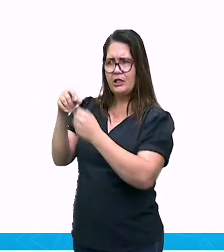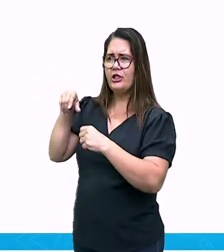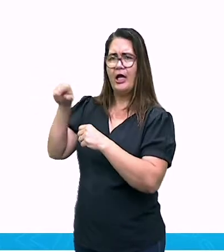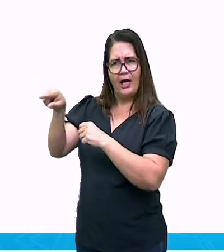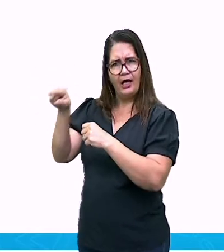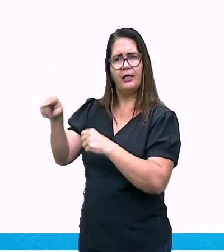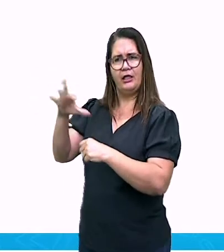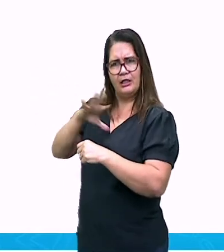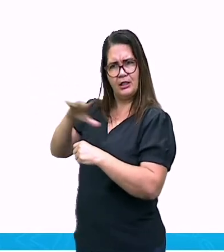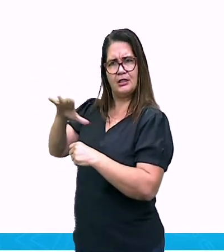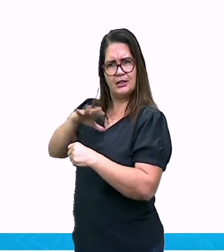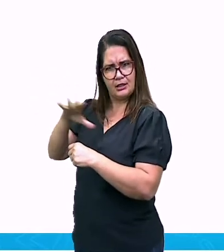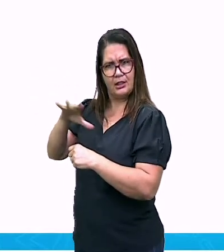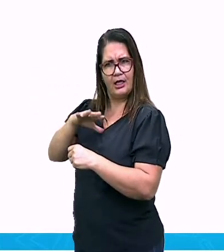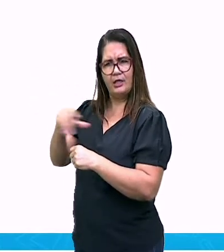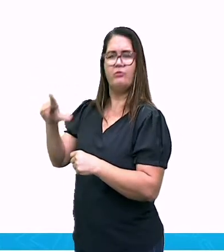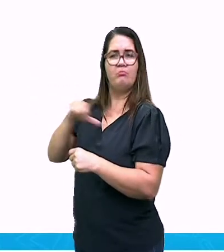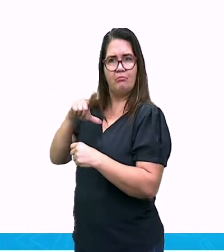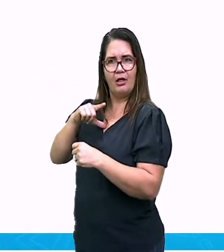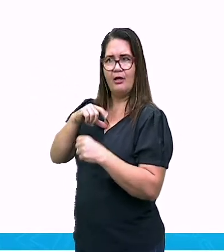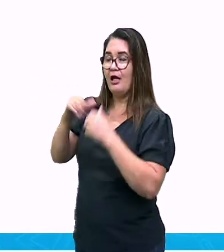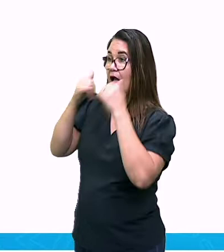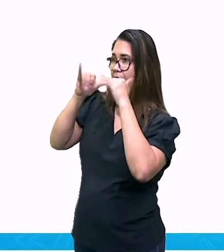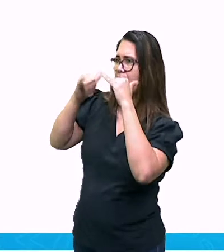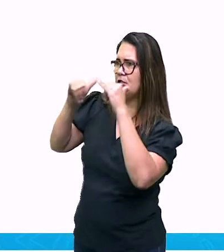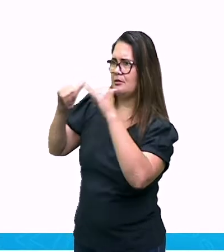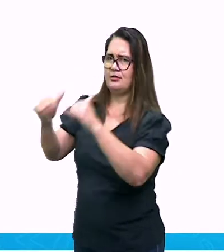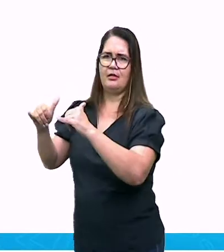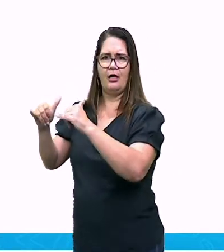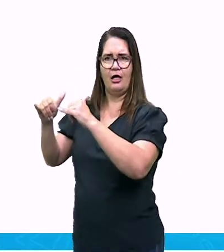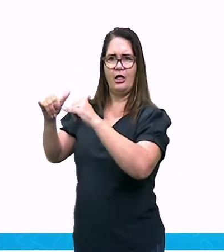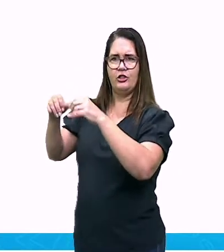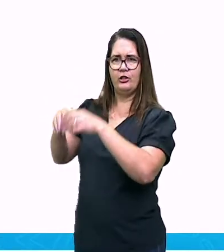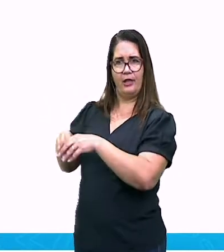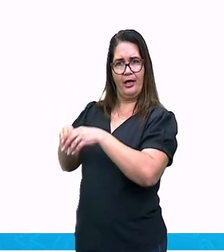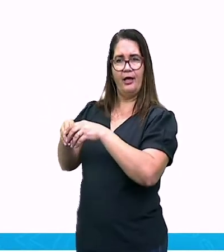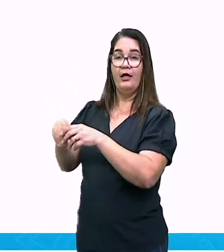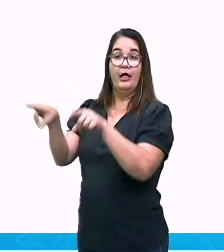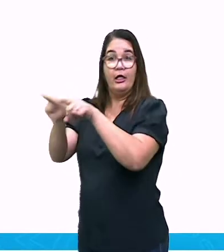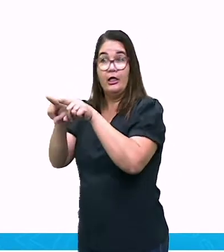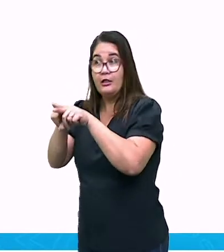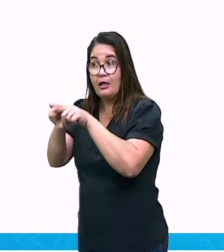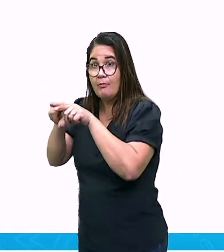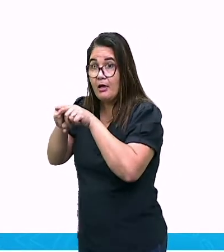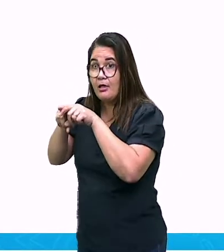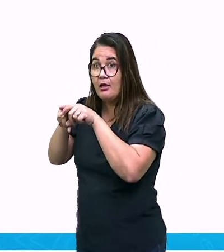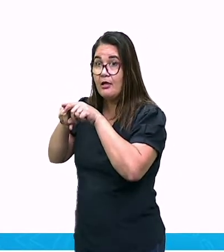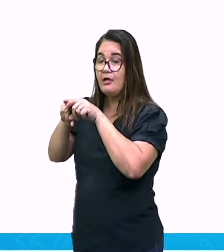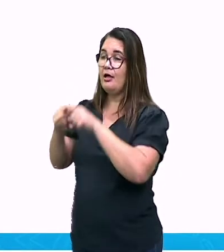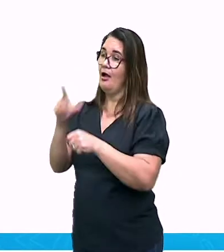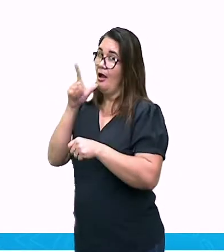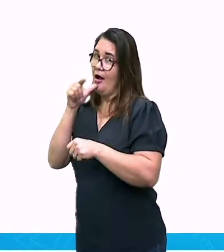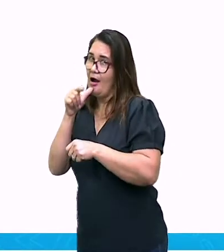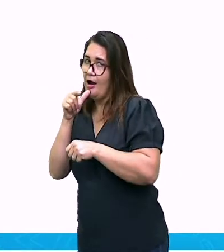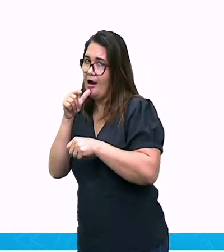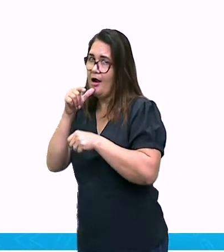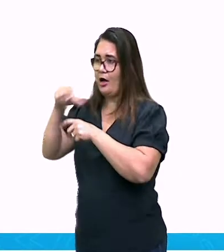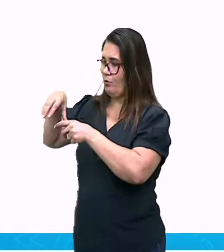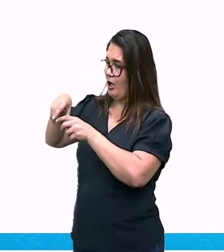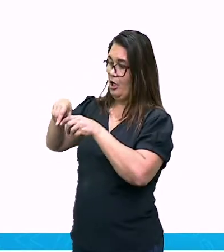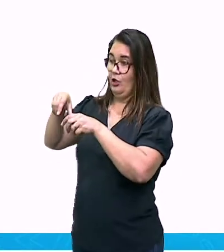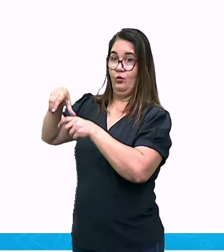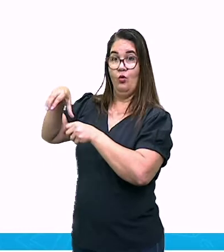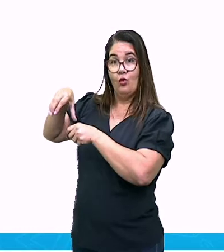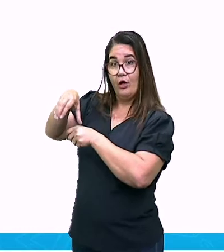eletricidade, água, esgoto tratado e esgoto tratado, transporte coletivo,